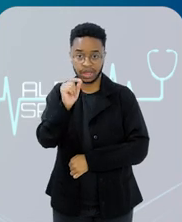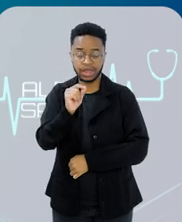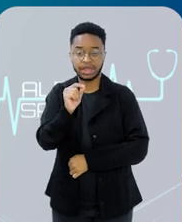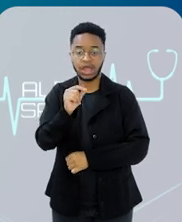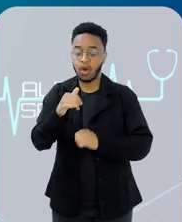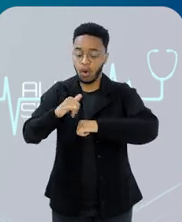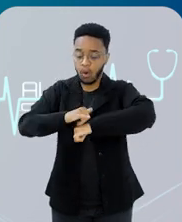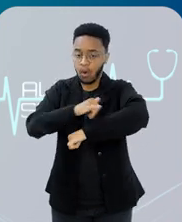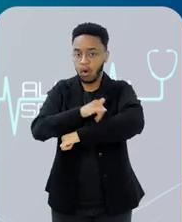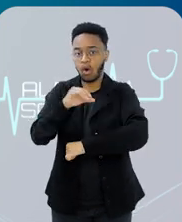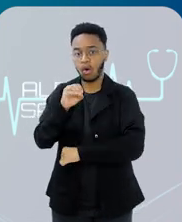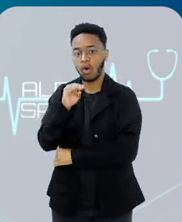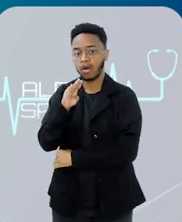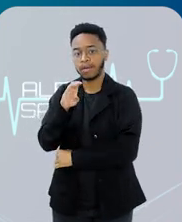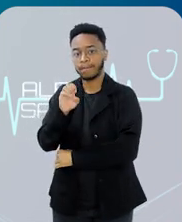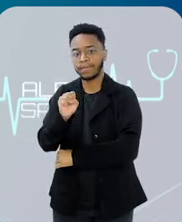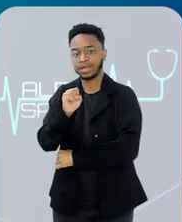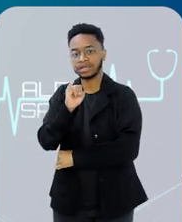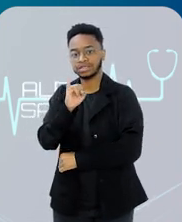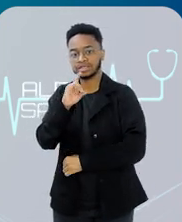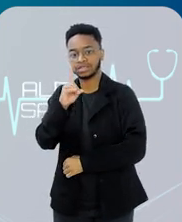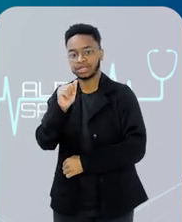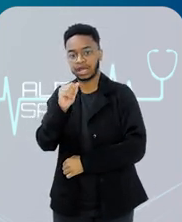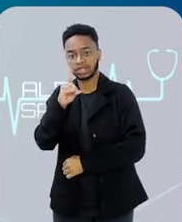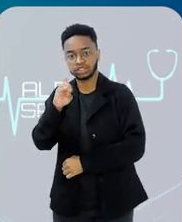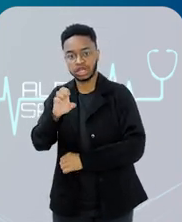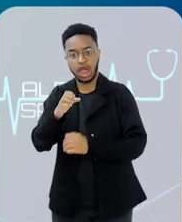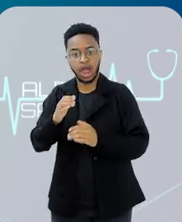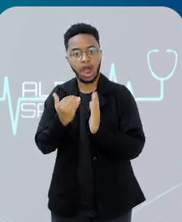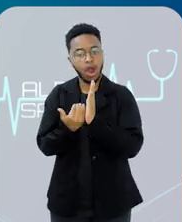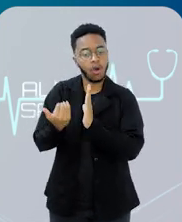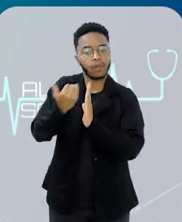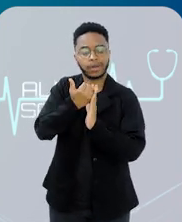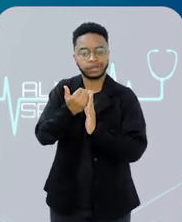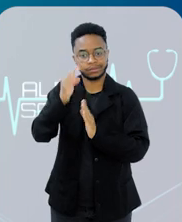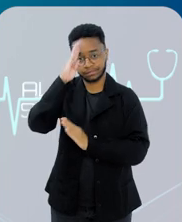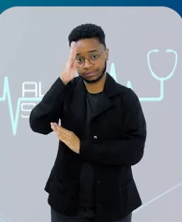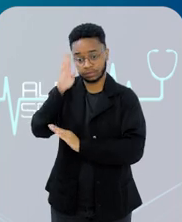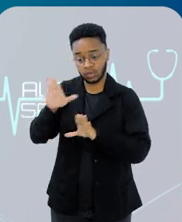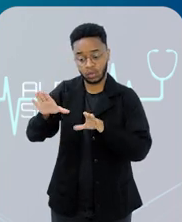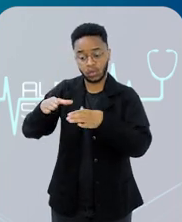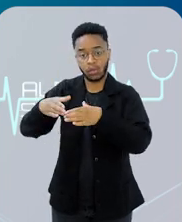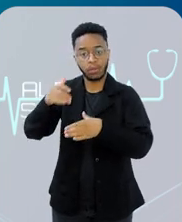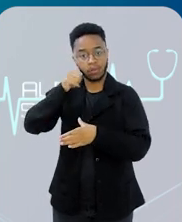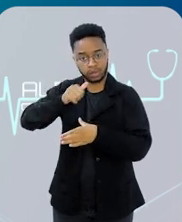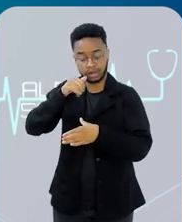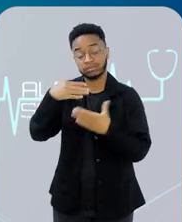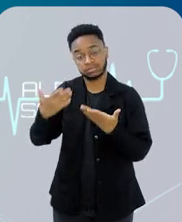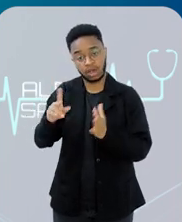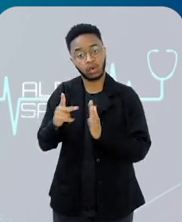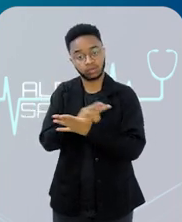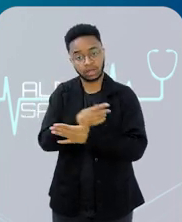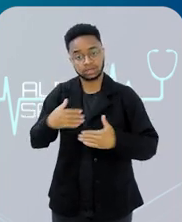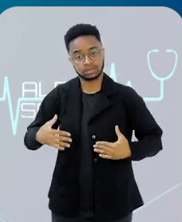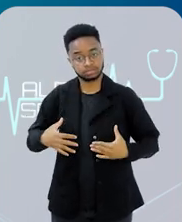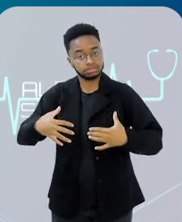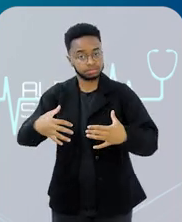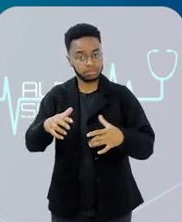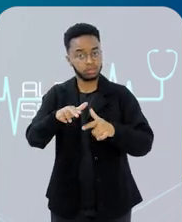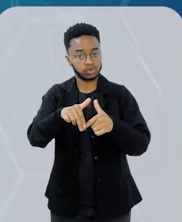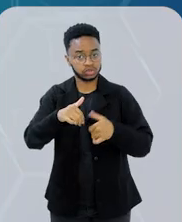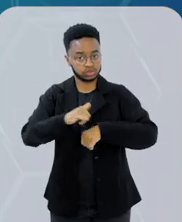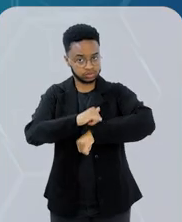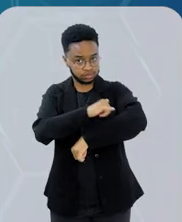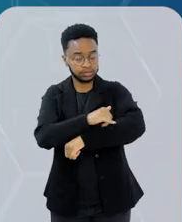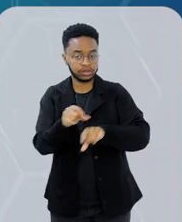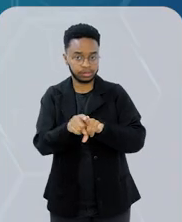a obesidade tem crescido cada vez mais e, na mulher, existe um aumento do volume mamário pela obesidade.